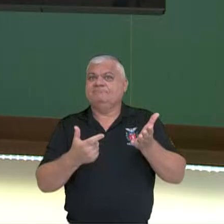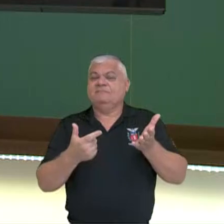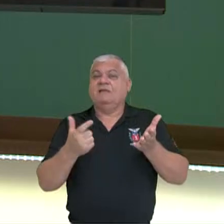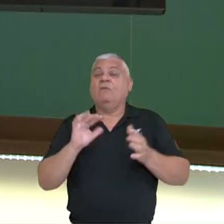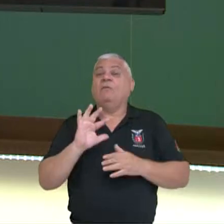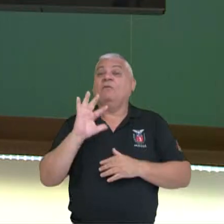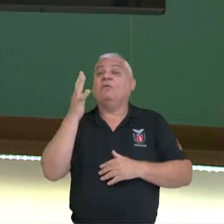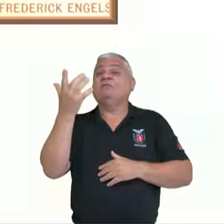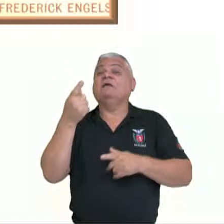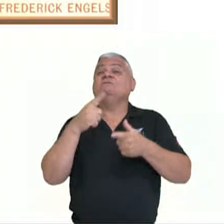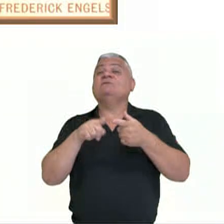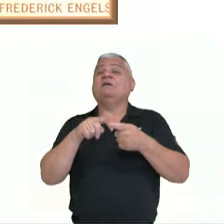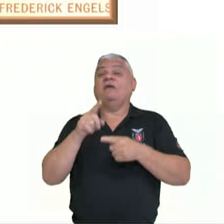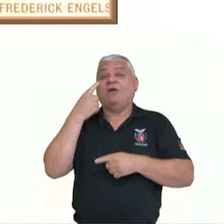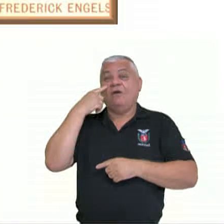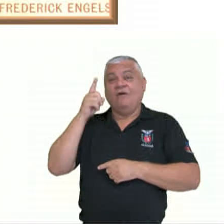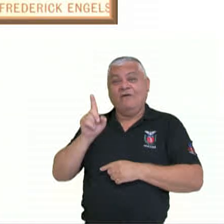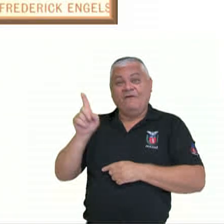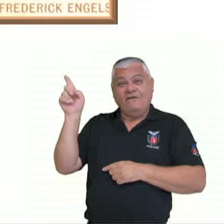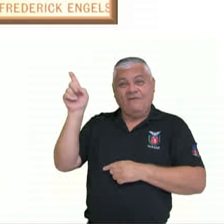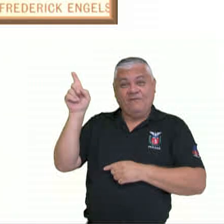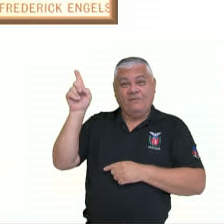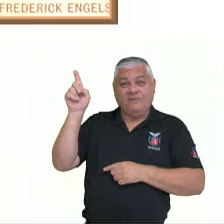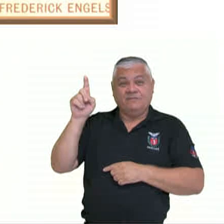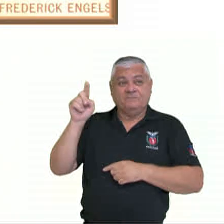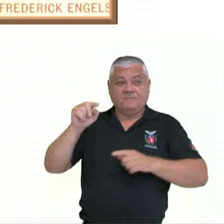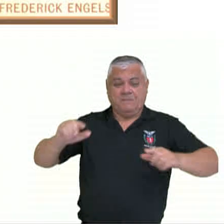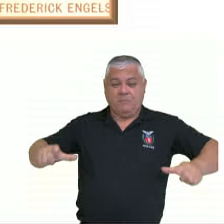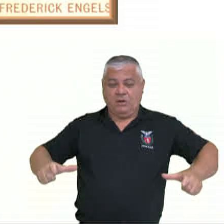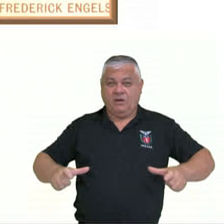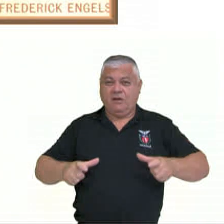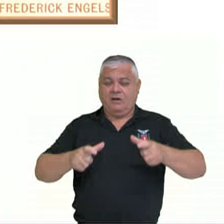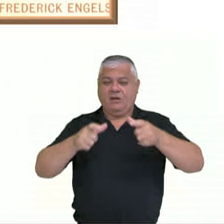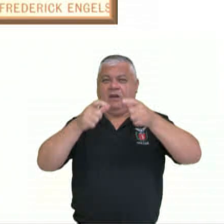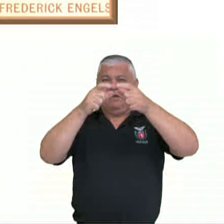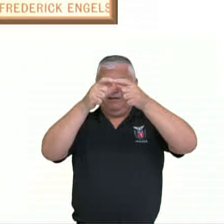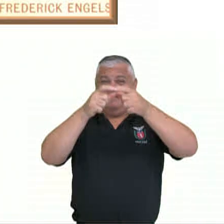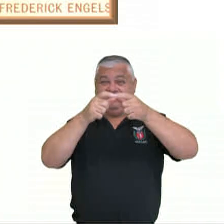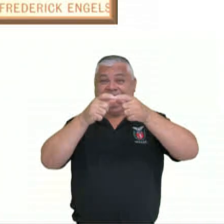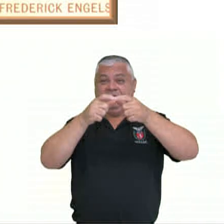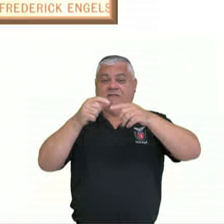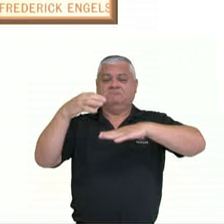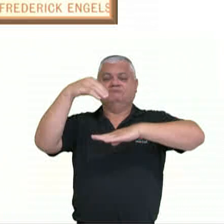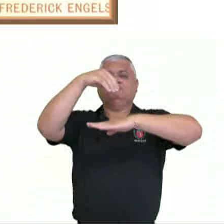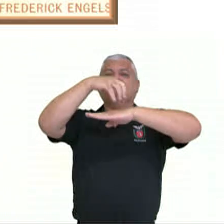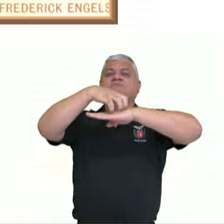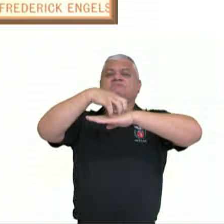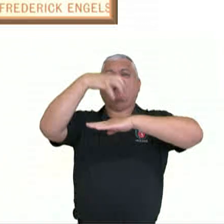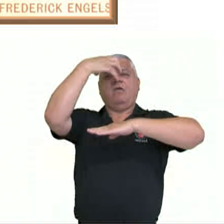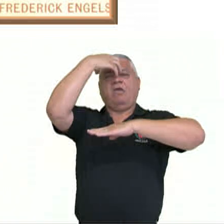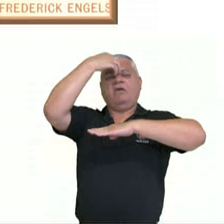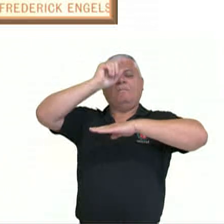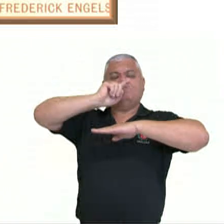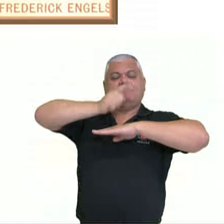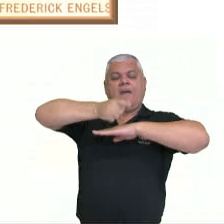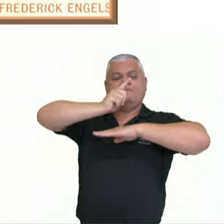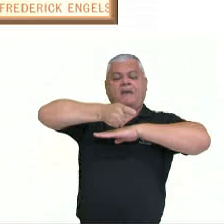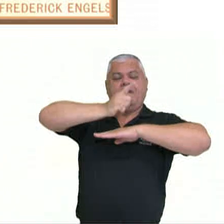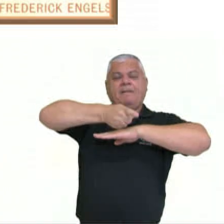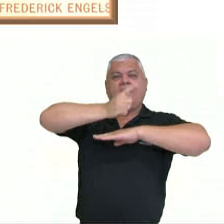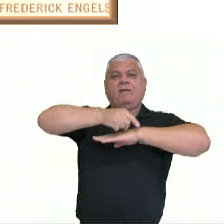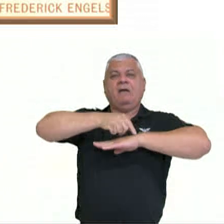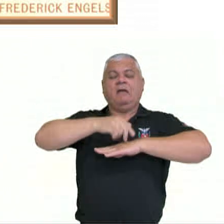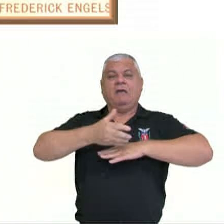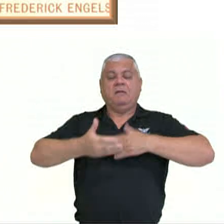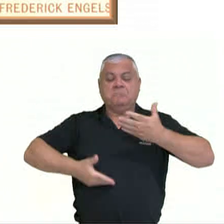acaba tendo essa proporção aqui da pirâmide capitalista, Onde os que mandam e os que trabalham para